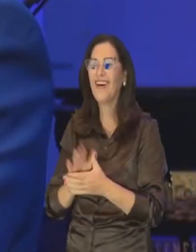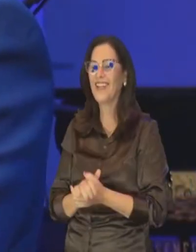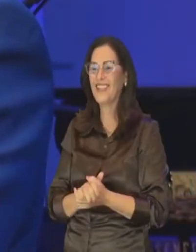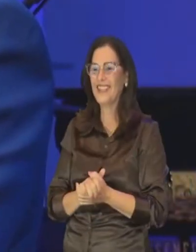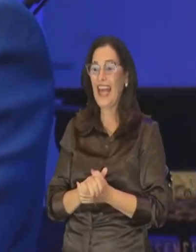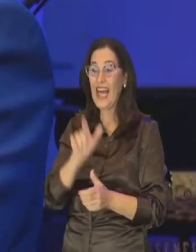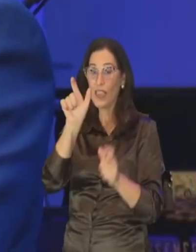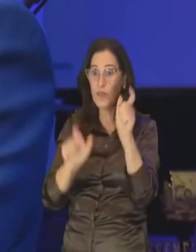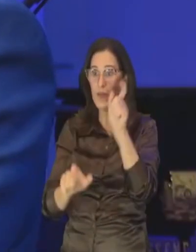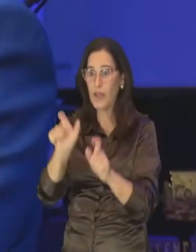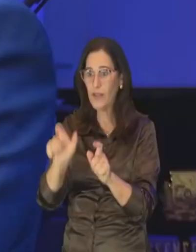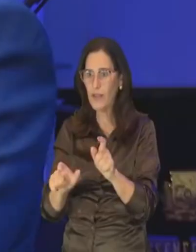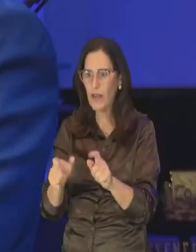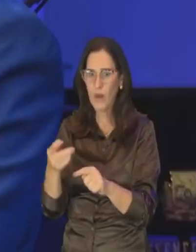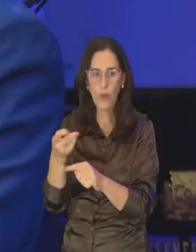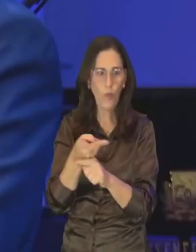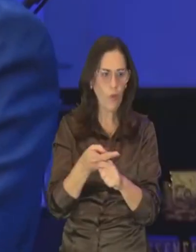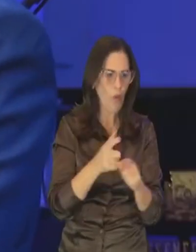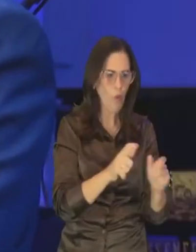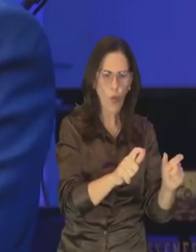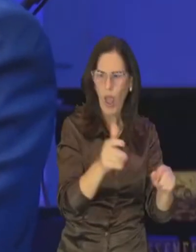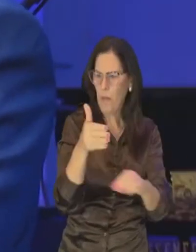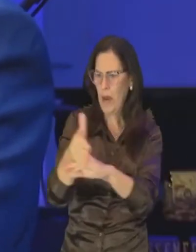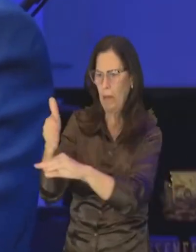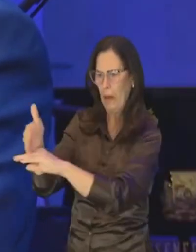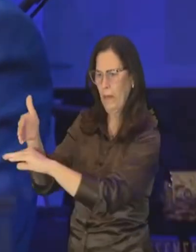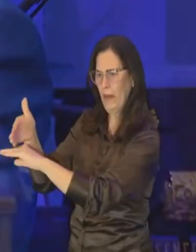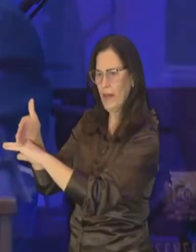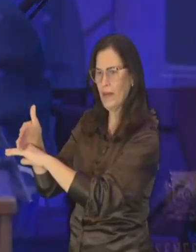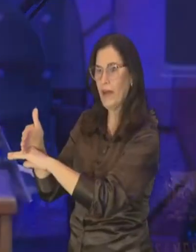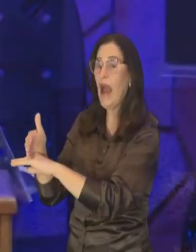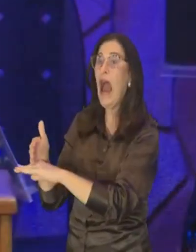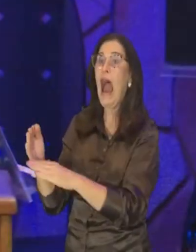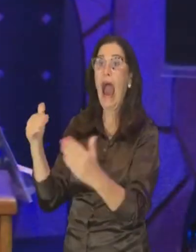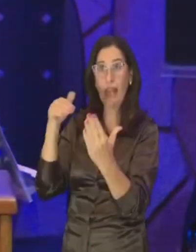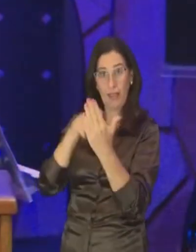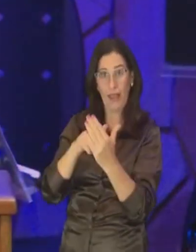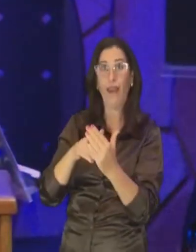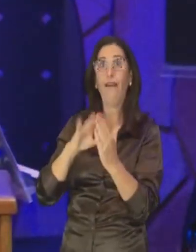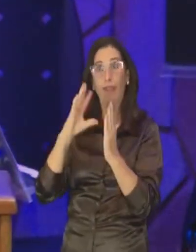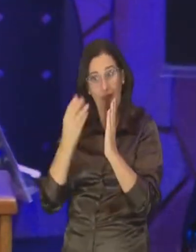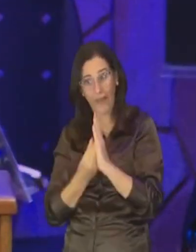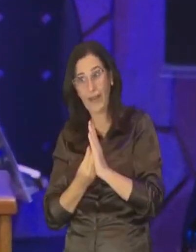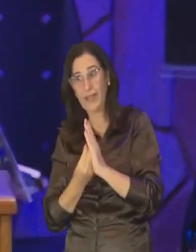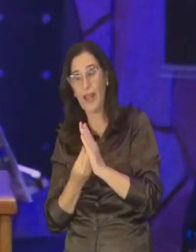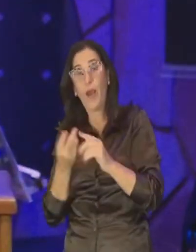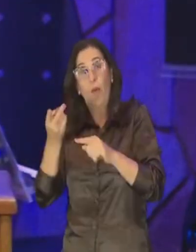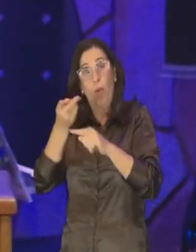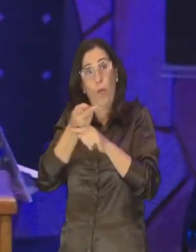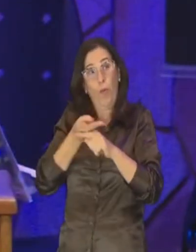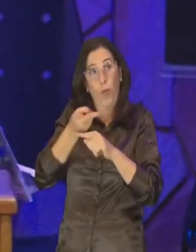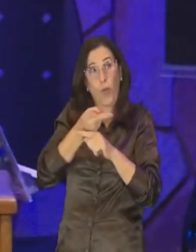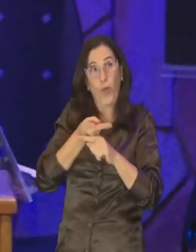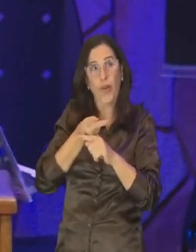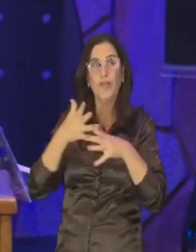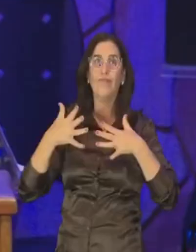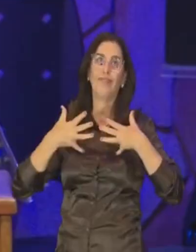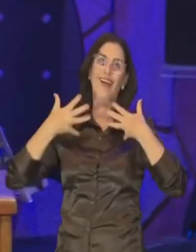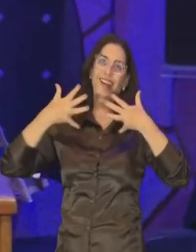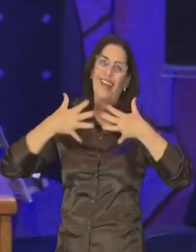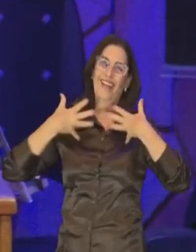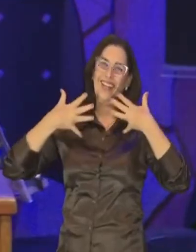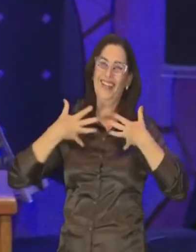As pessoas estão indo em muitos lugares, inclusive na igreja, em busca de